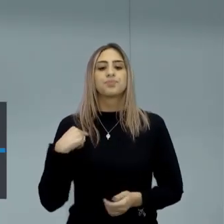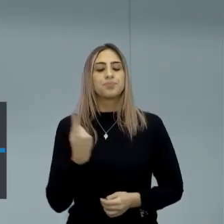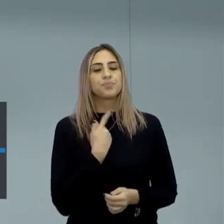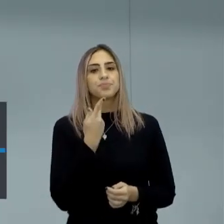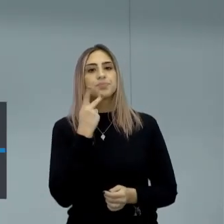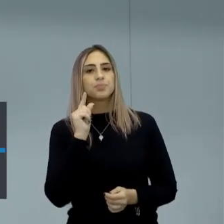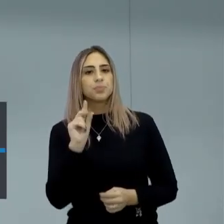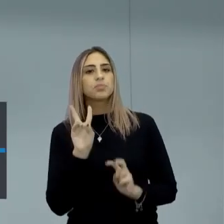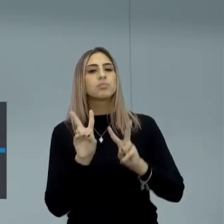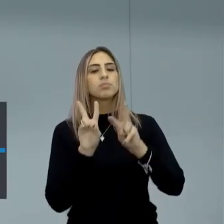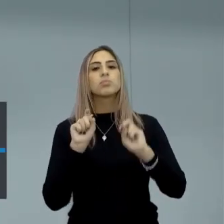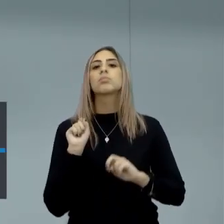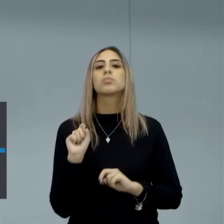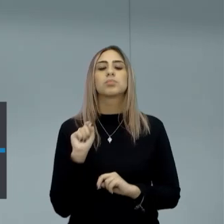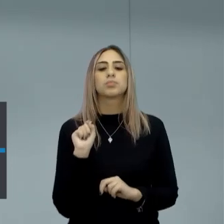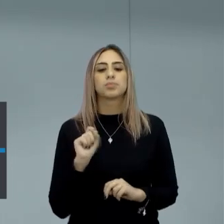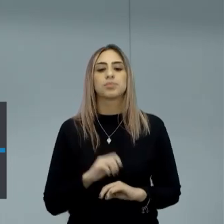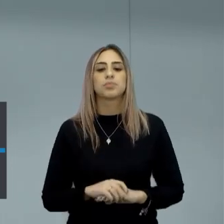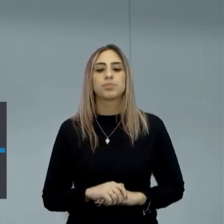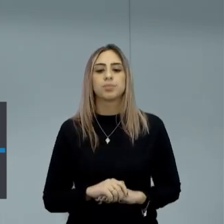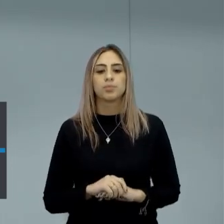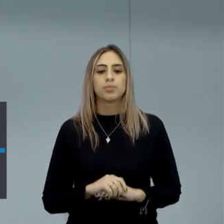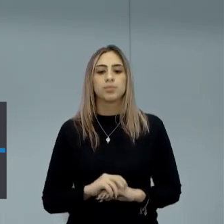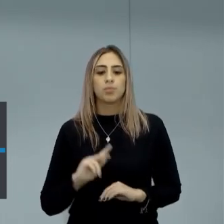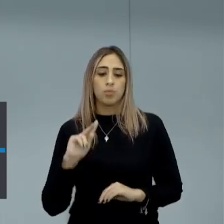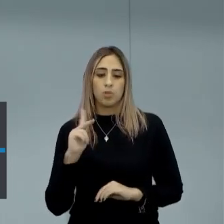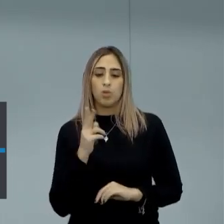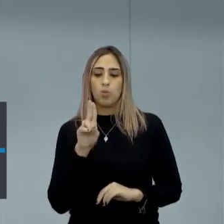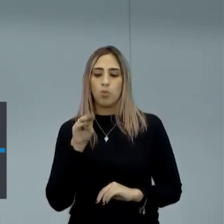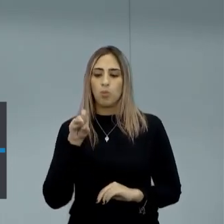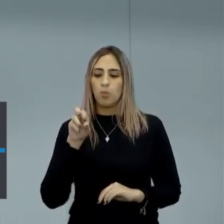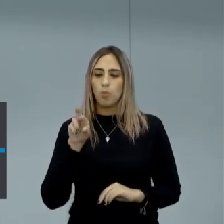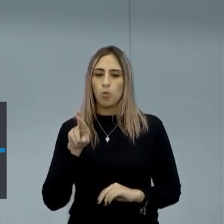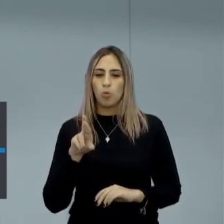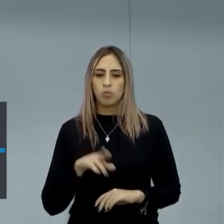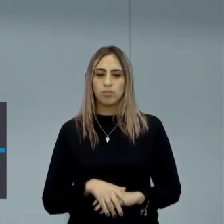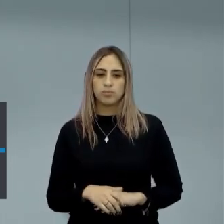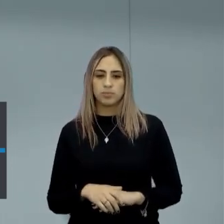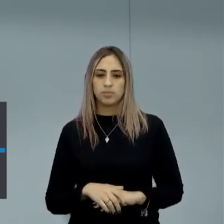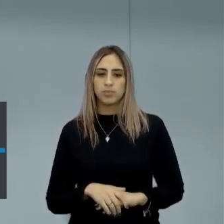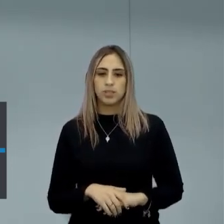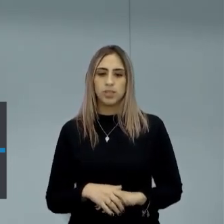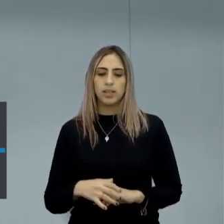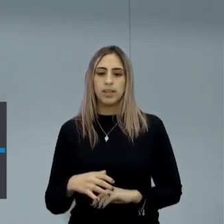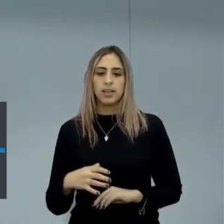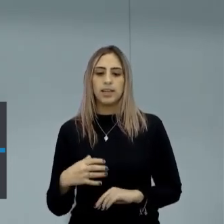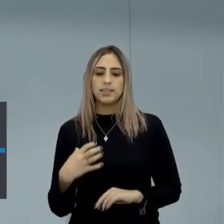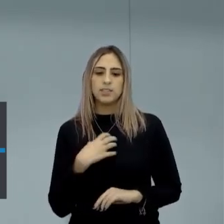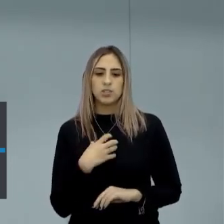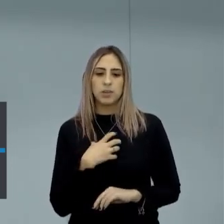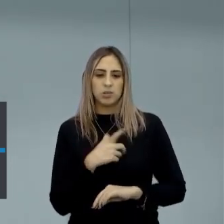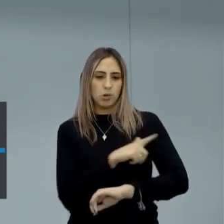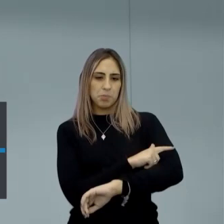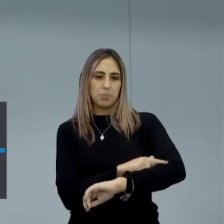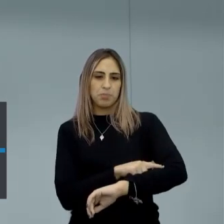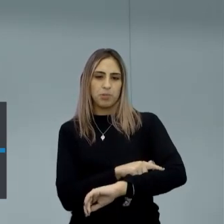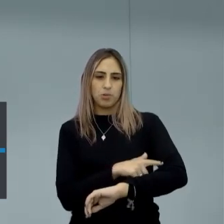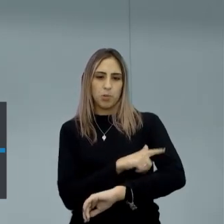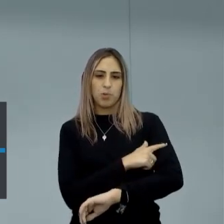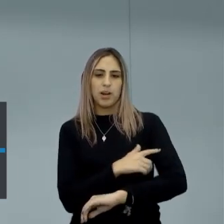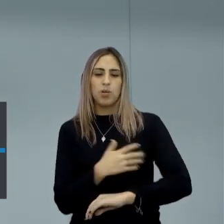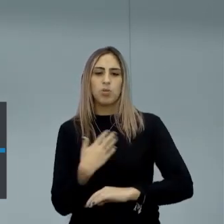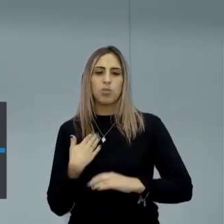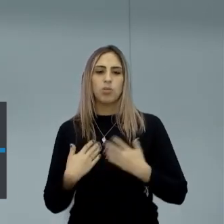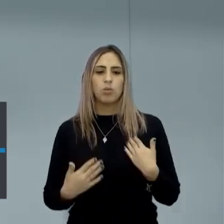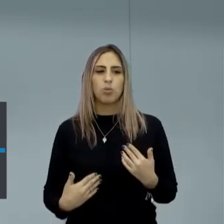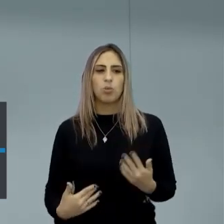um pouquinho da questão do humor, né? No stand-up comedy, certo? Então, como é